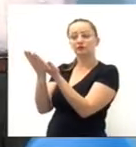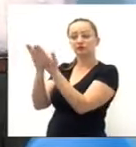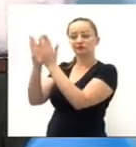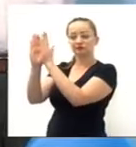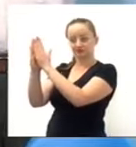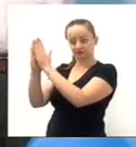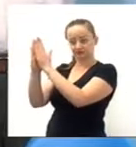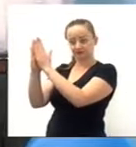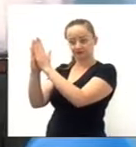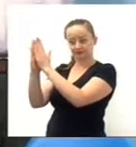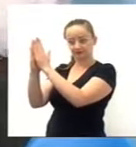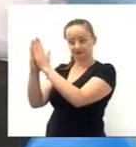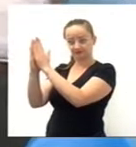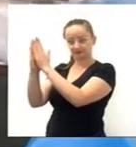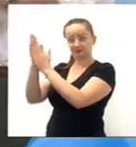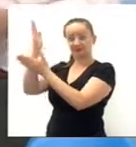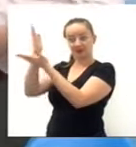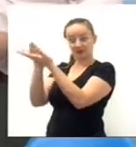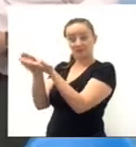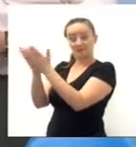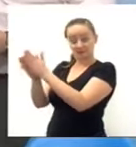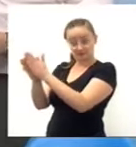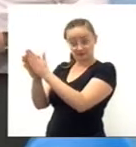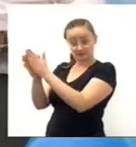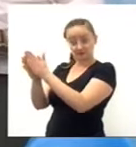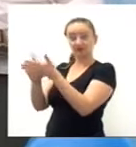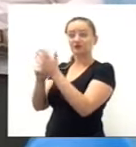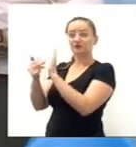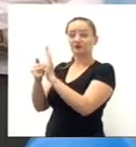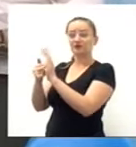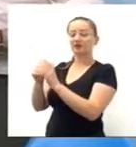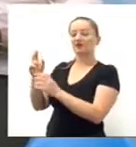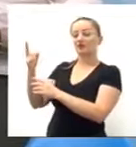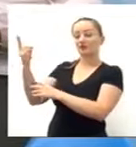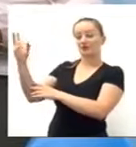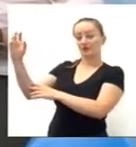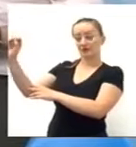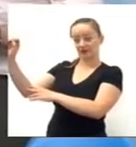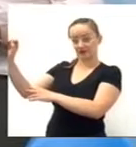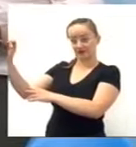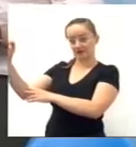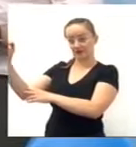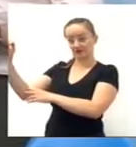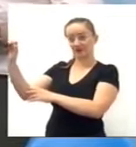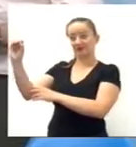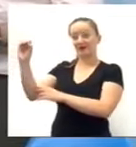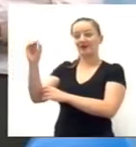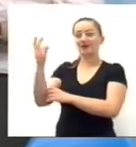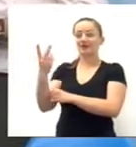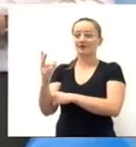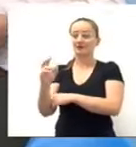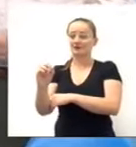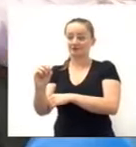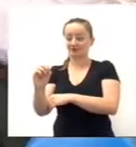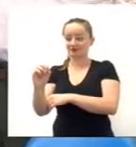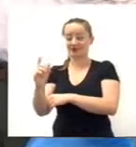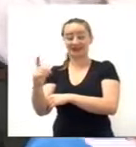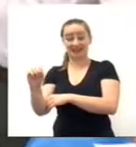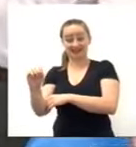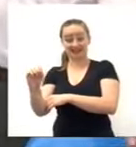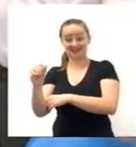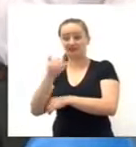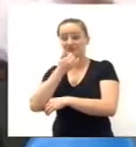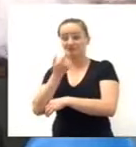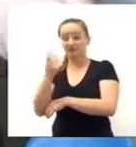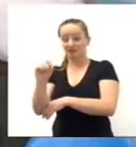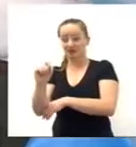ao meio, não é? Então, eu tenho aqui a medida 20 e aqui a medida 10.